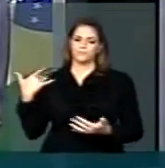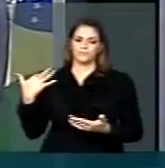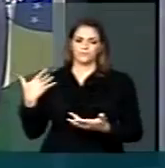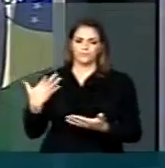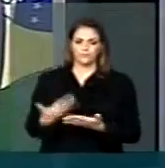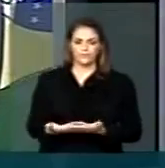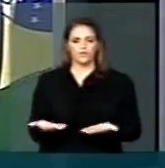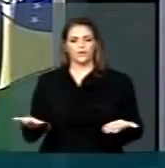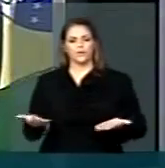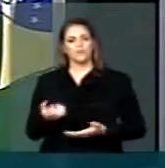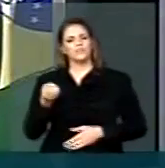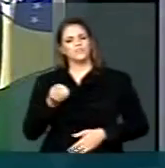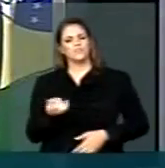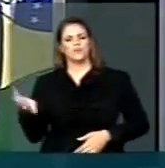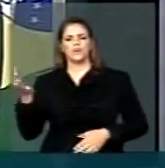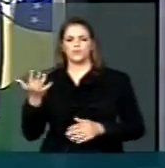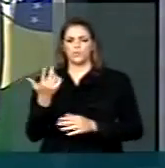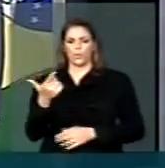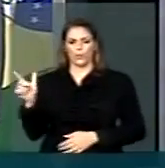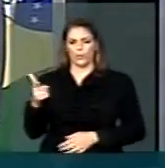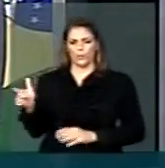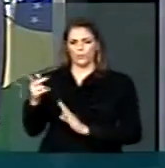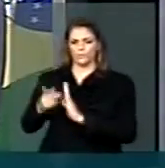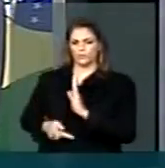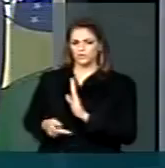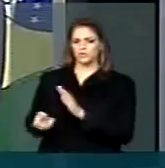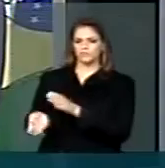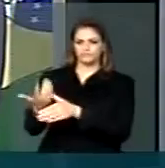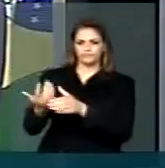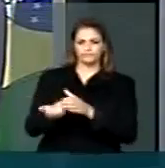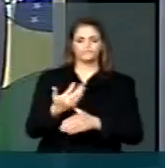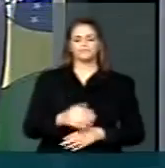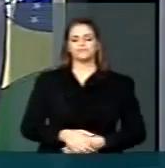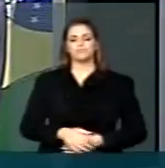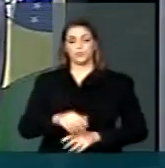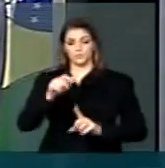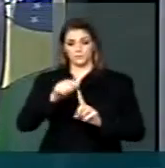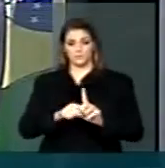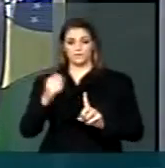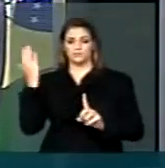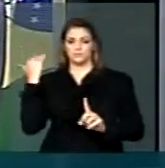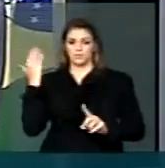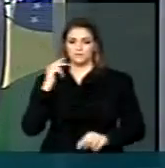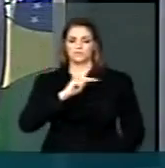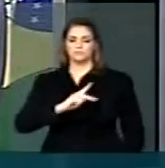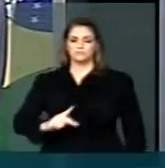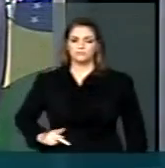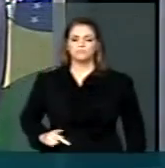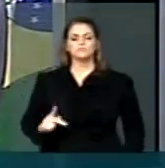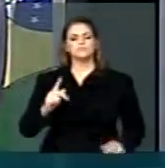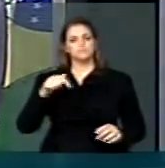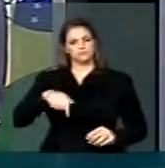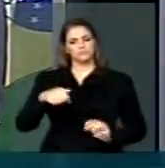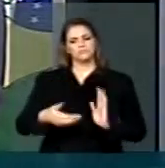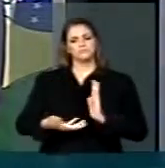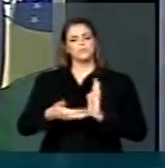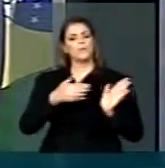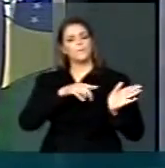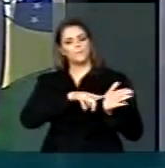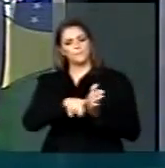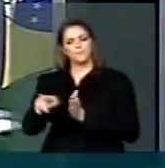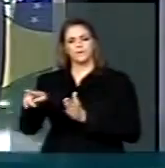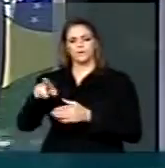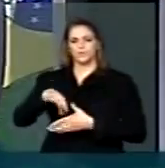outros projetos foram apensados. Até que no mês passado, o atual presidente da Câmara indagou os senhores líderes se poderia constar da pauta